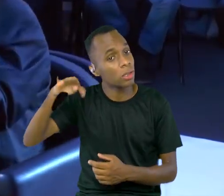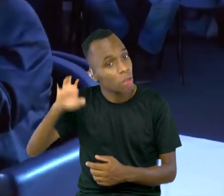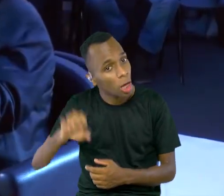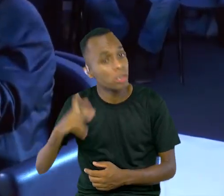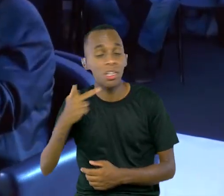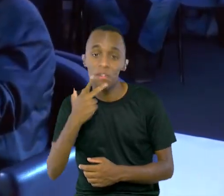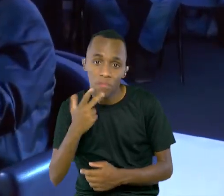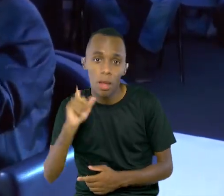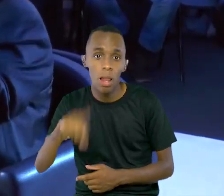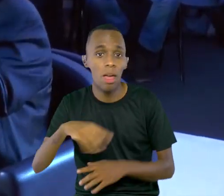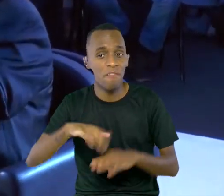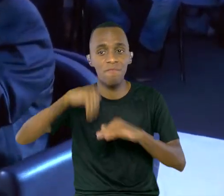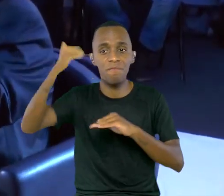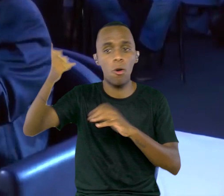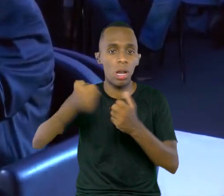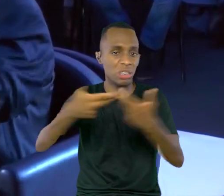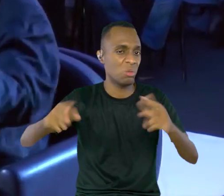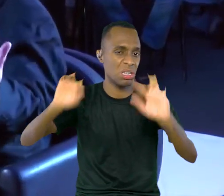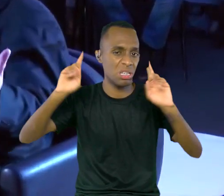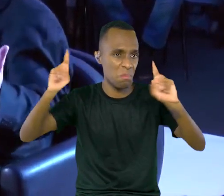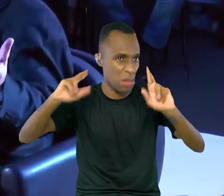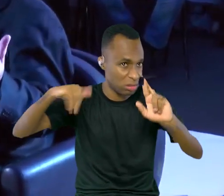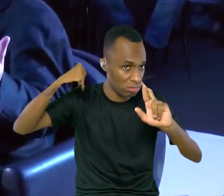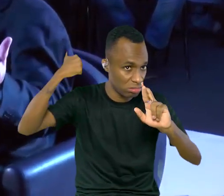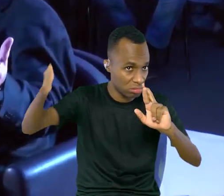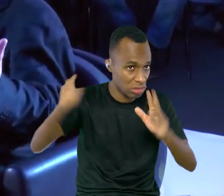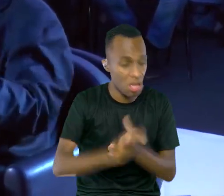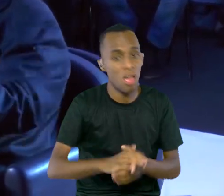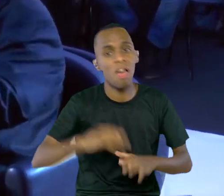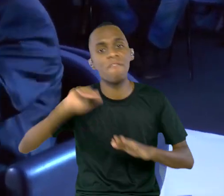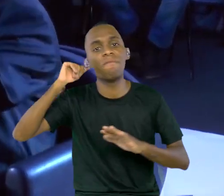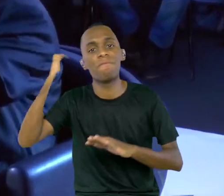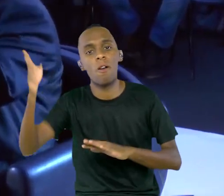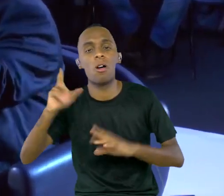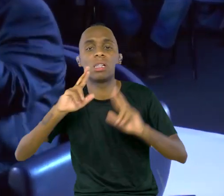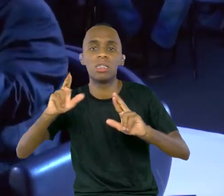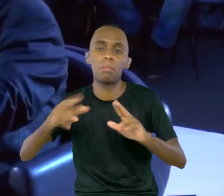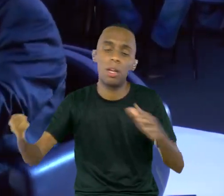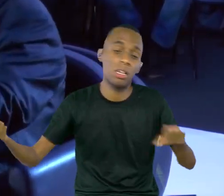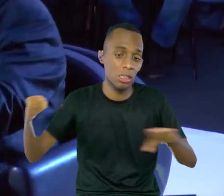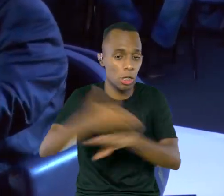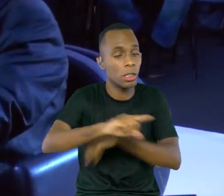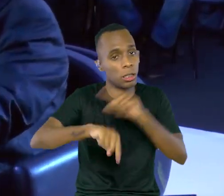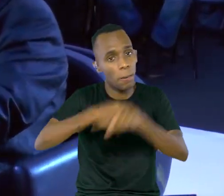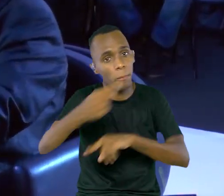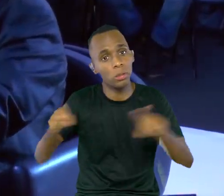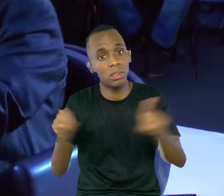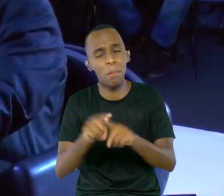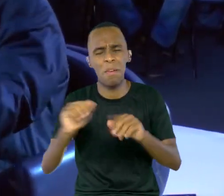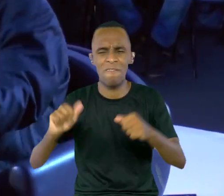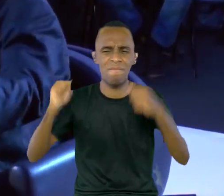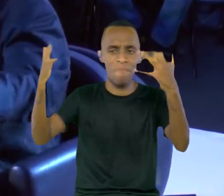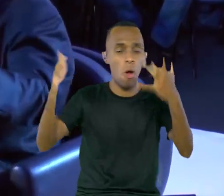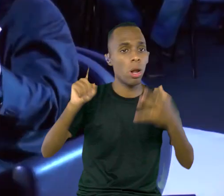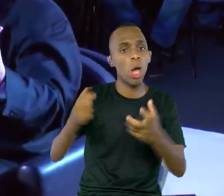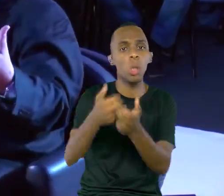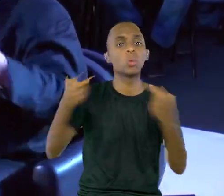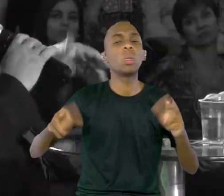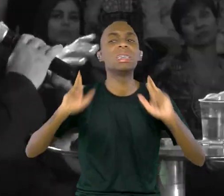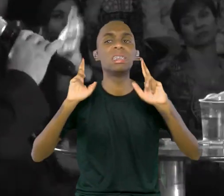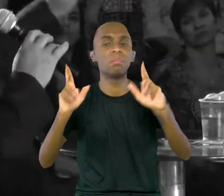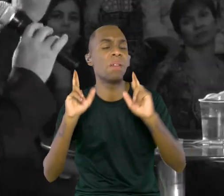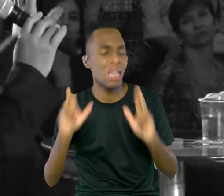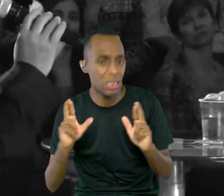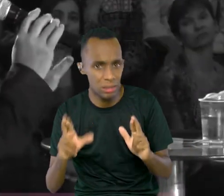Está lá no Dante. É deixar fora qualquer esperança. Lasciate fuori ogni speranza se voi que entrate. Deixar